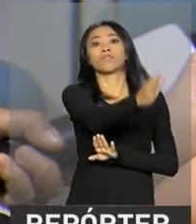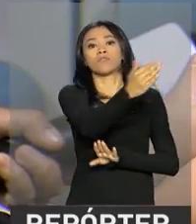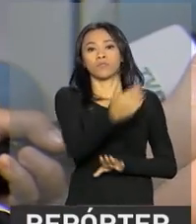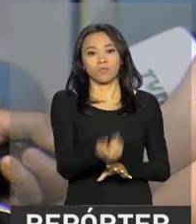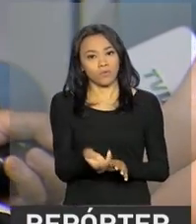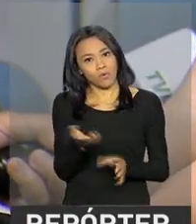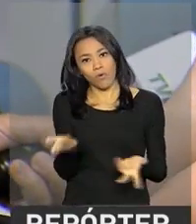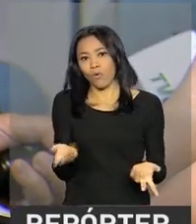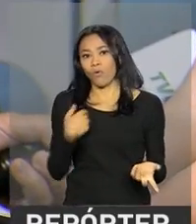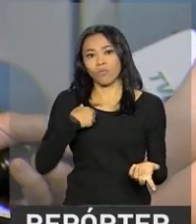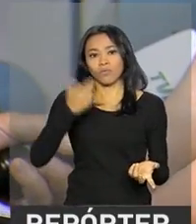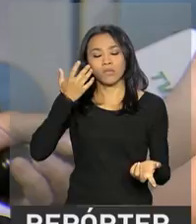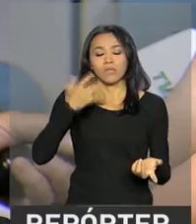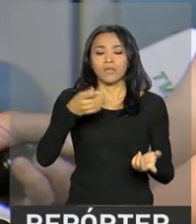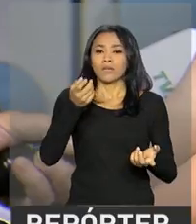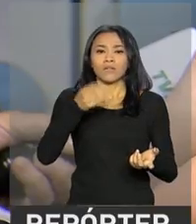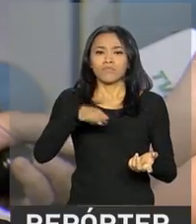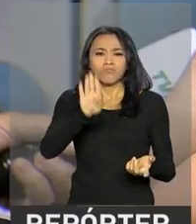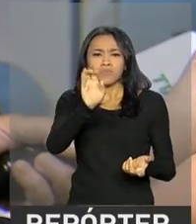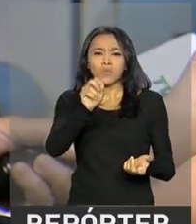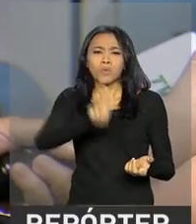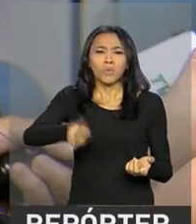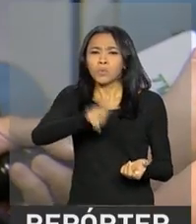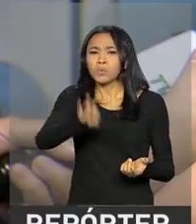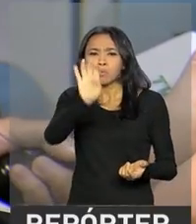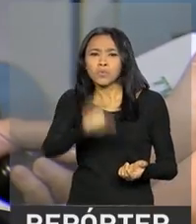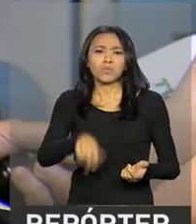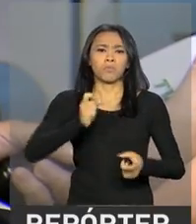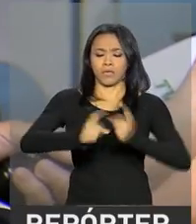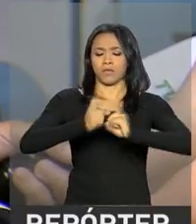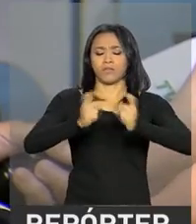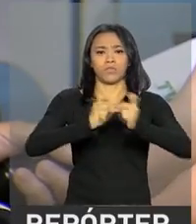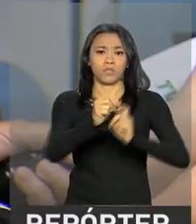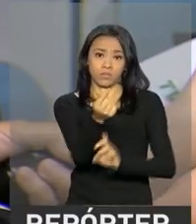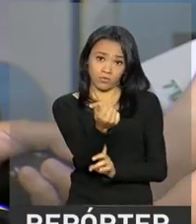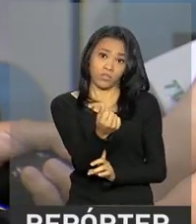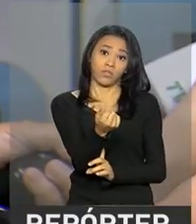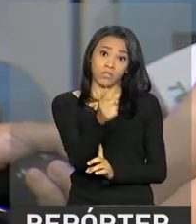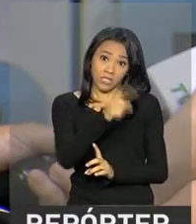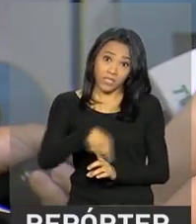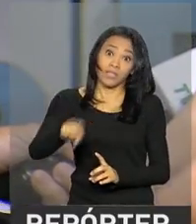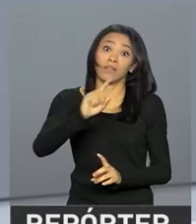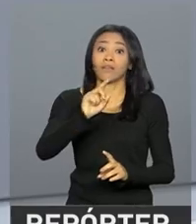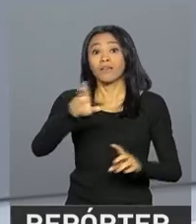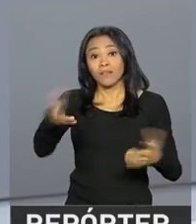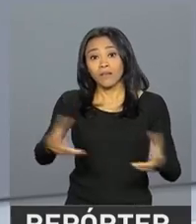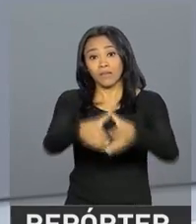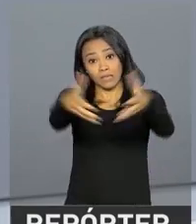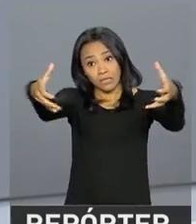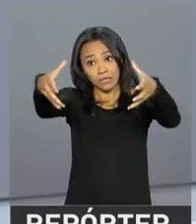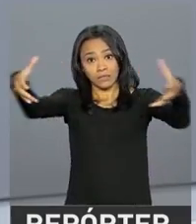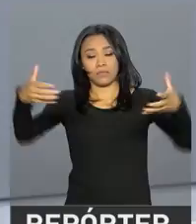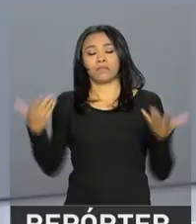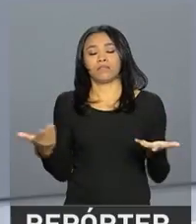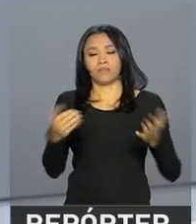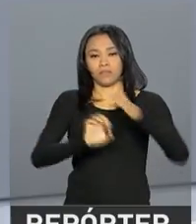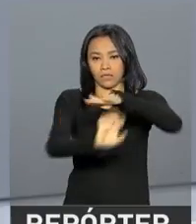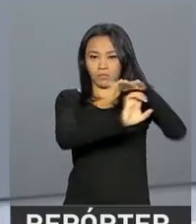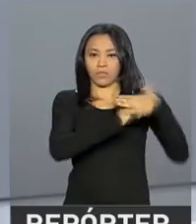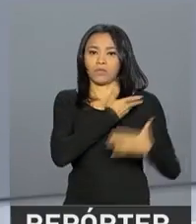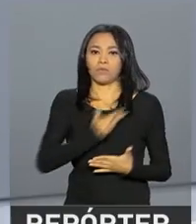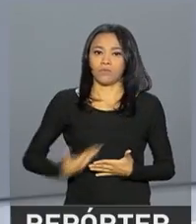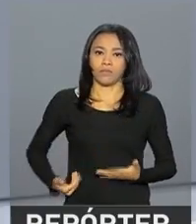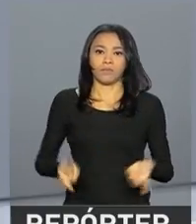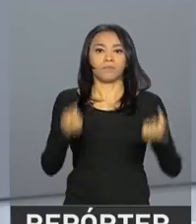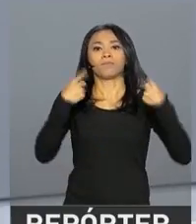de má gestão na aplicação de recursos de fundos de investimento todos eles vinculados a grandes empresas estatais em relação às pessoas físicas